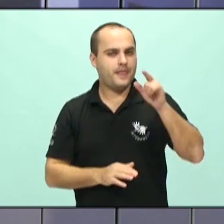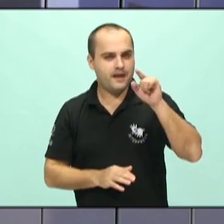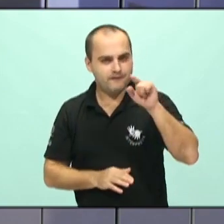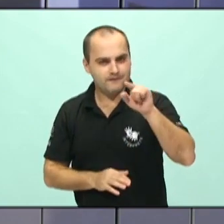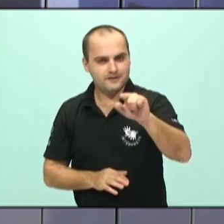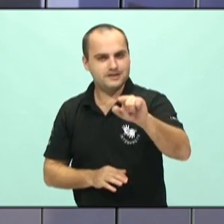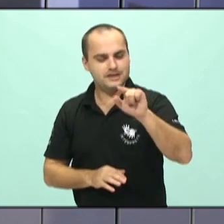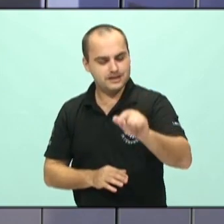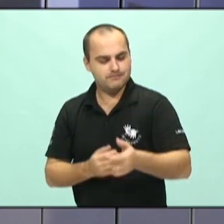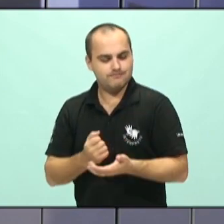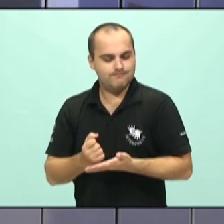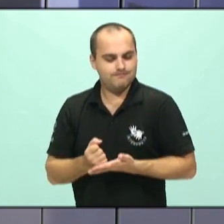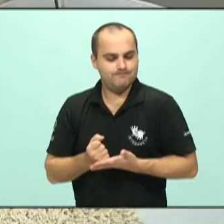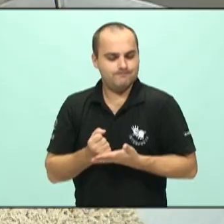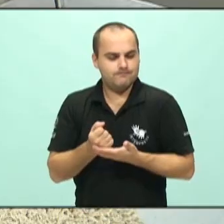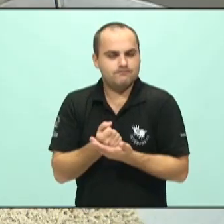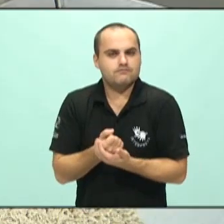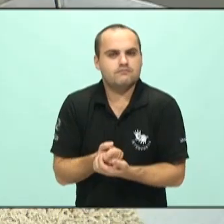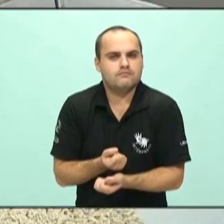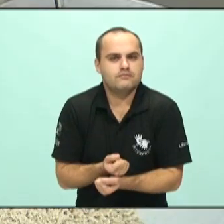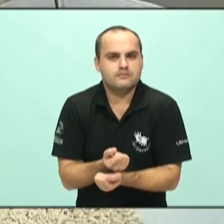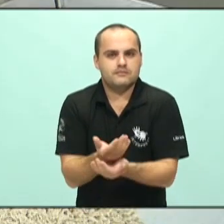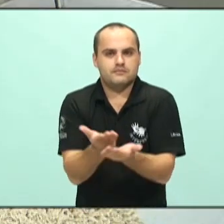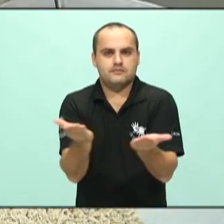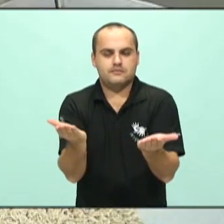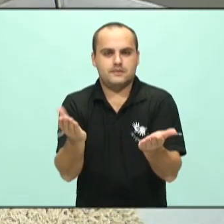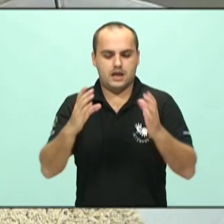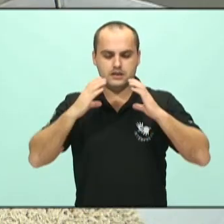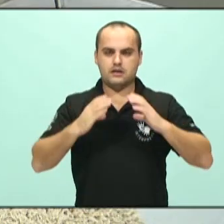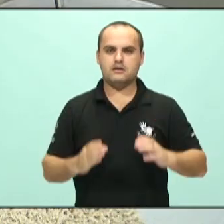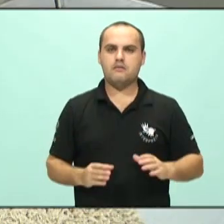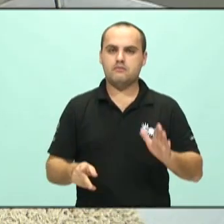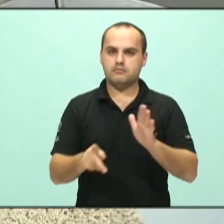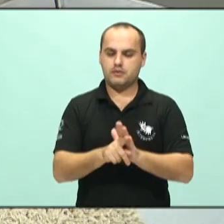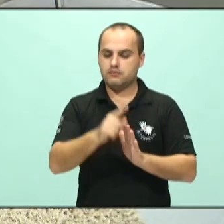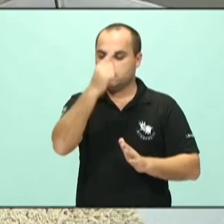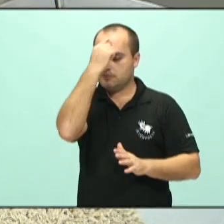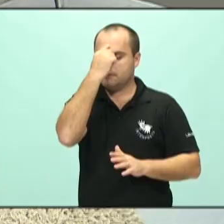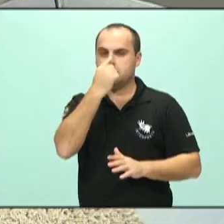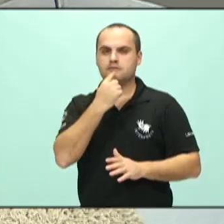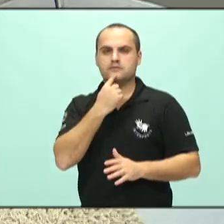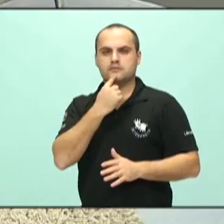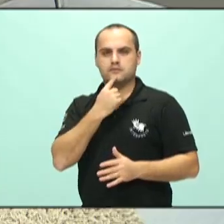o cidadão com integralidade, ou seja, com